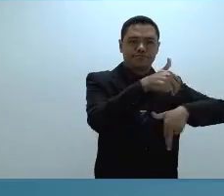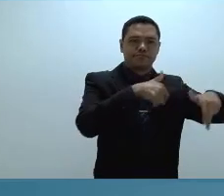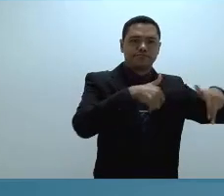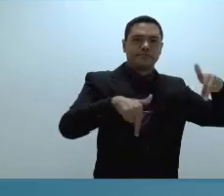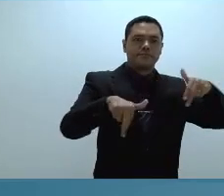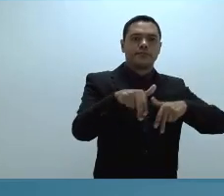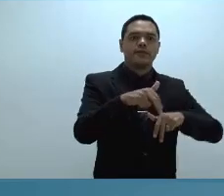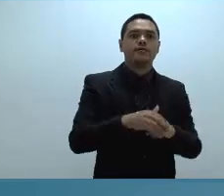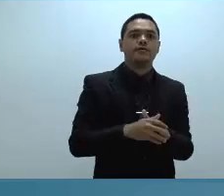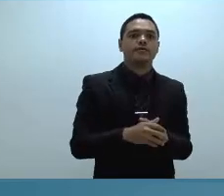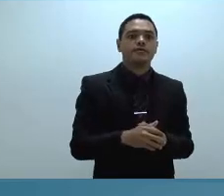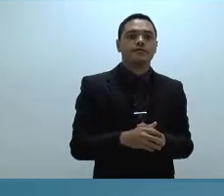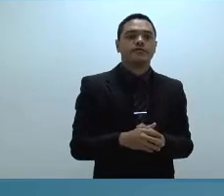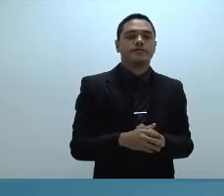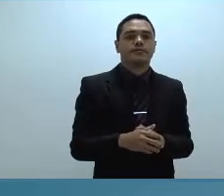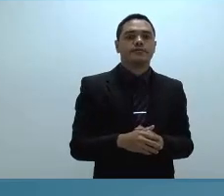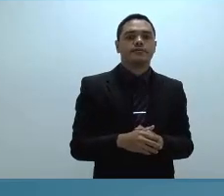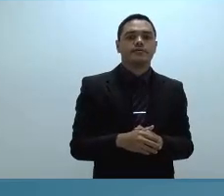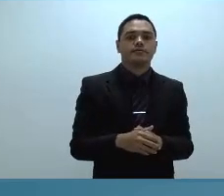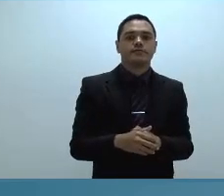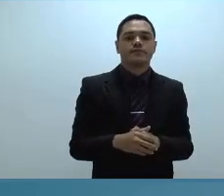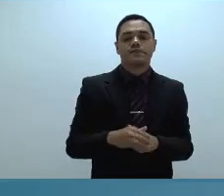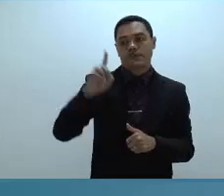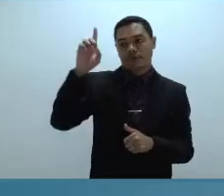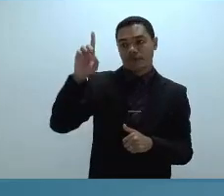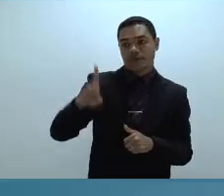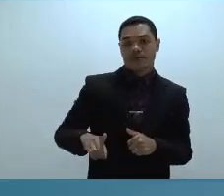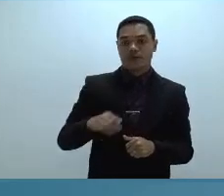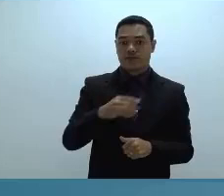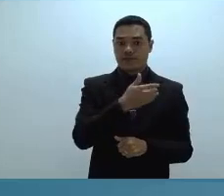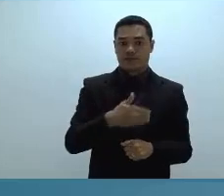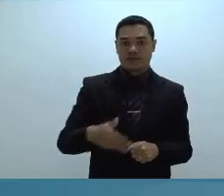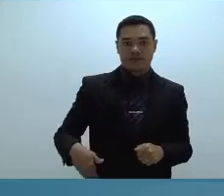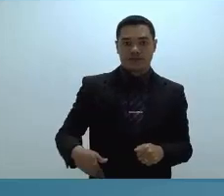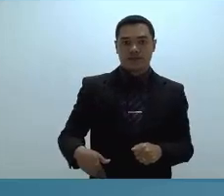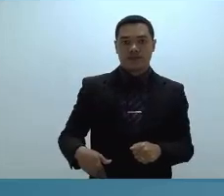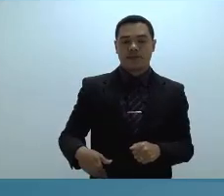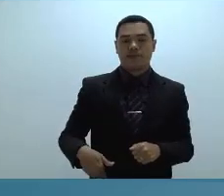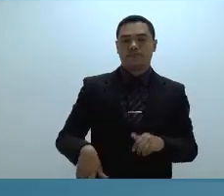Natureza de direito público da relação jurídica litigiosa.